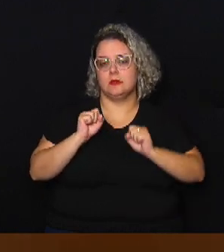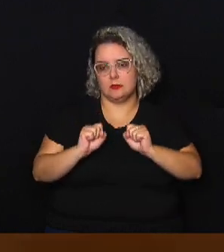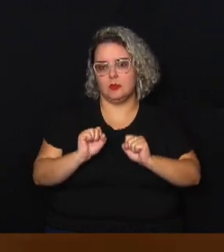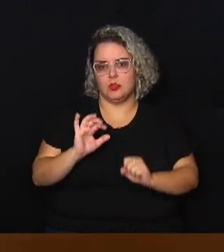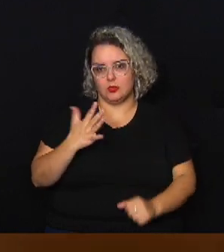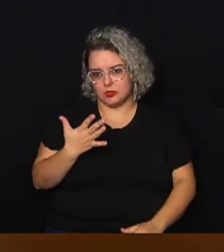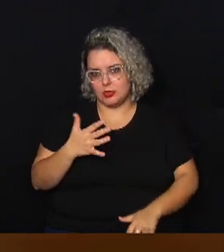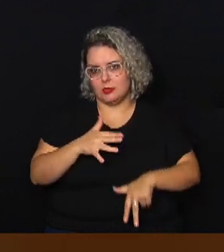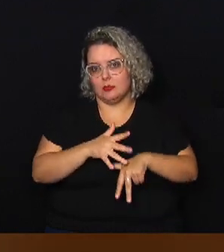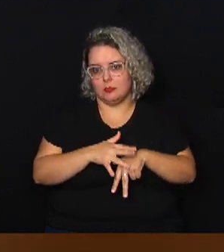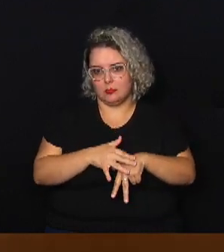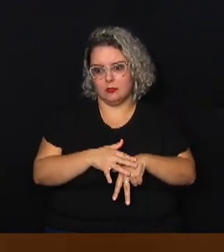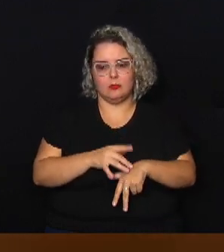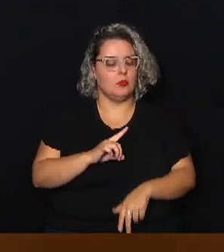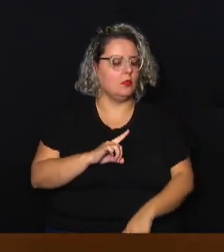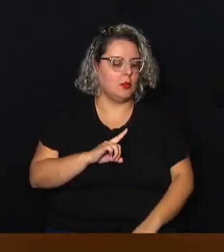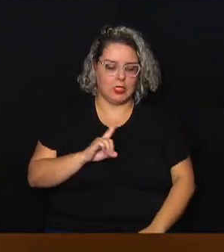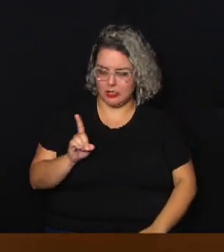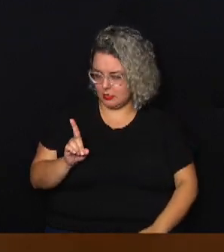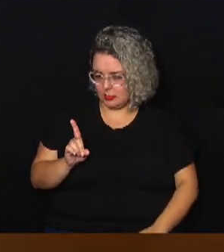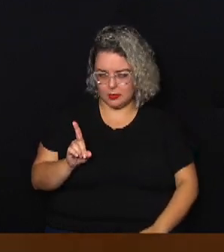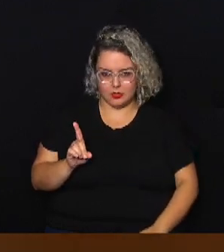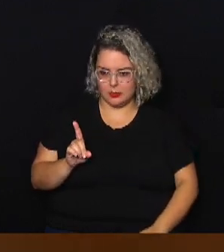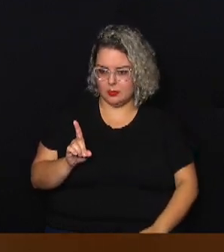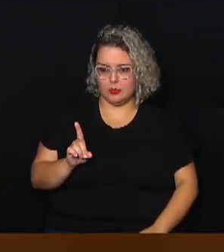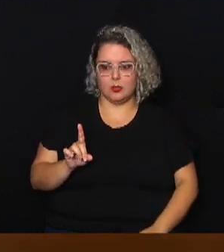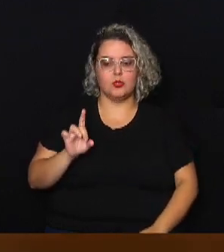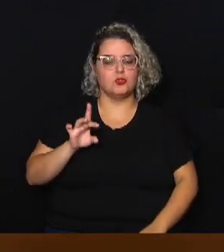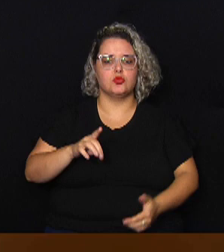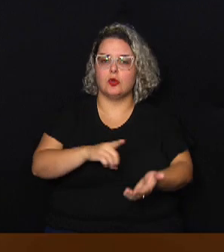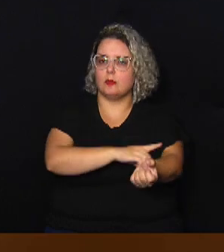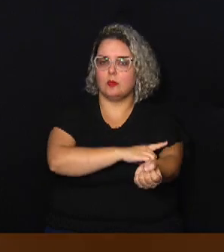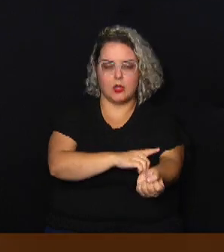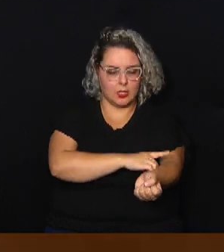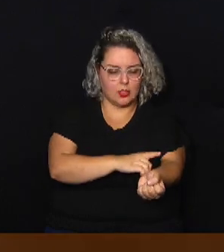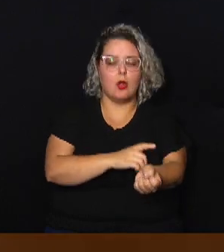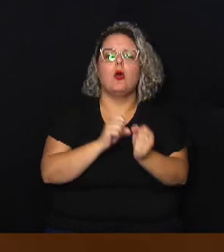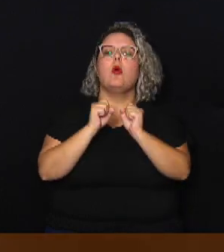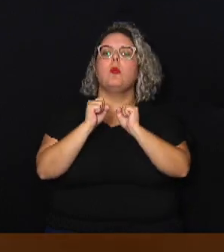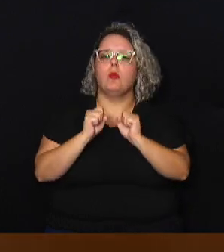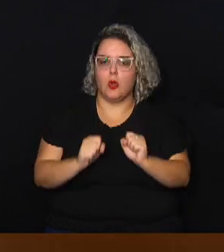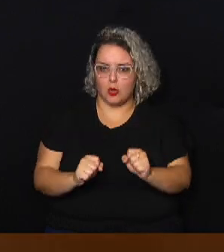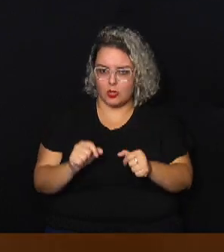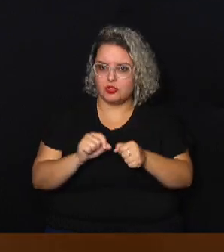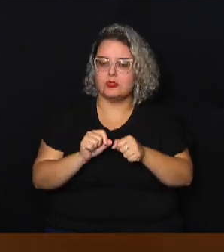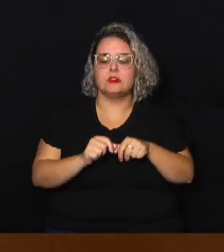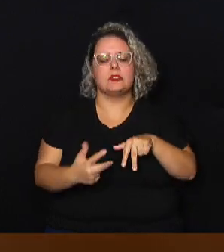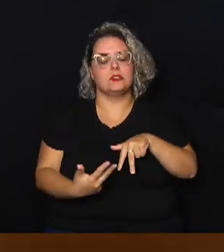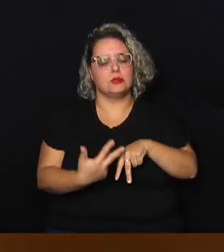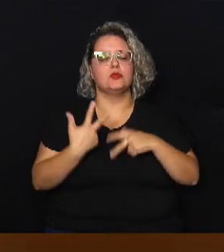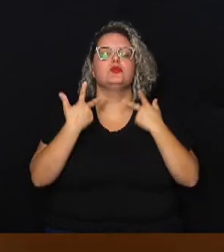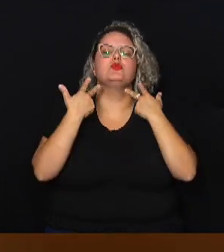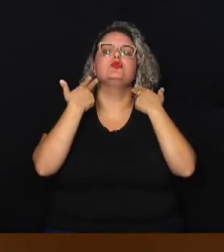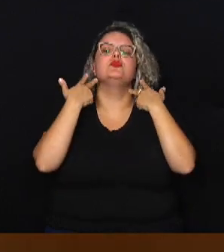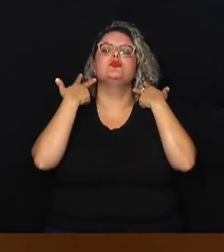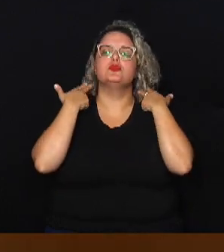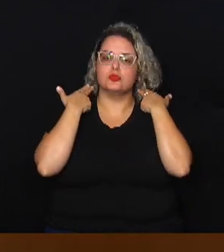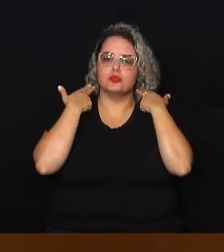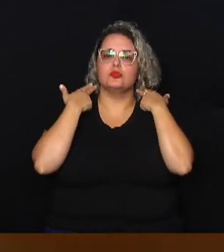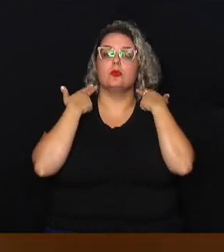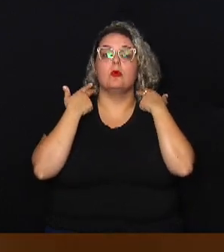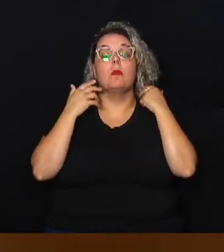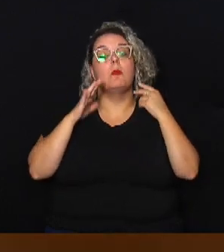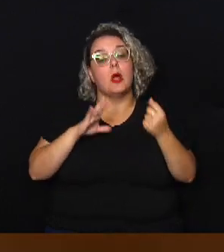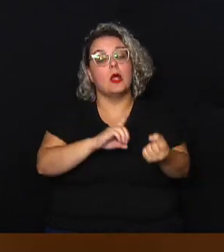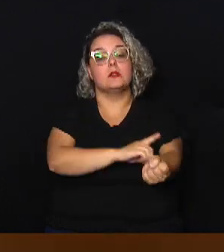paciente. Mas não, ele tem, só pela diabetes, ele pode sim realizar a cirurgia e com certeza para